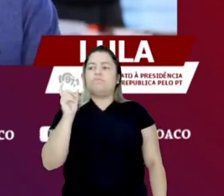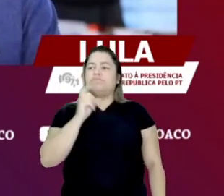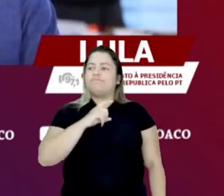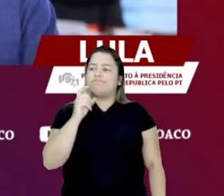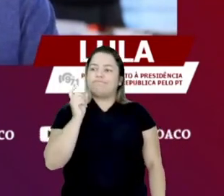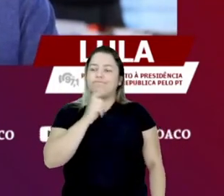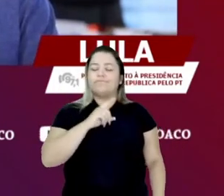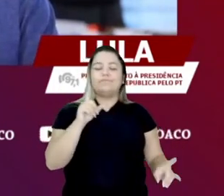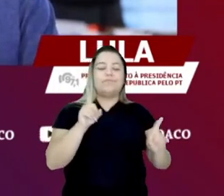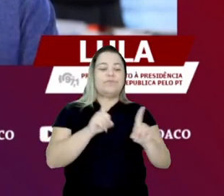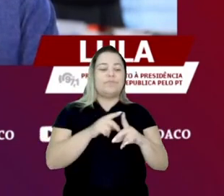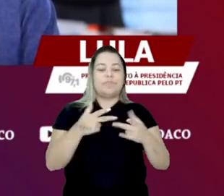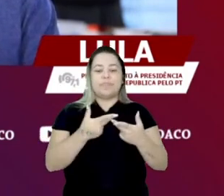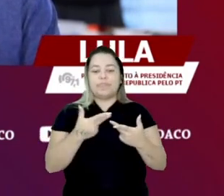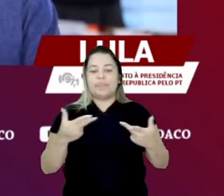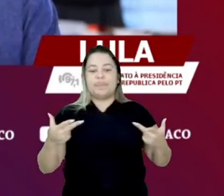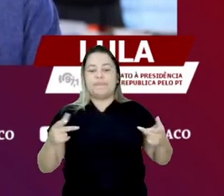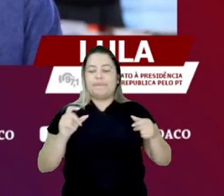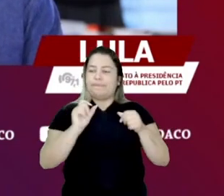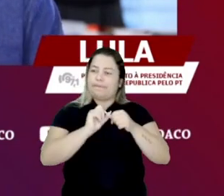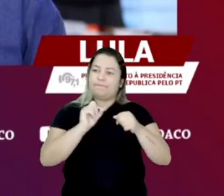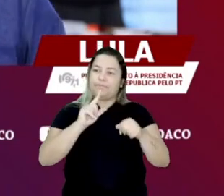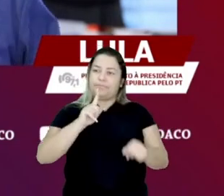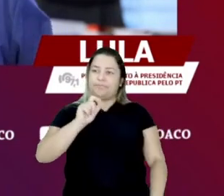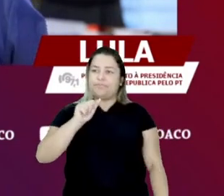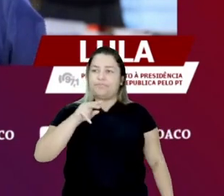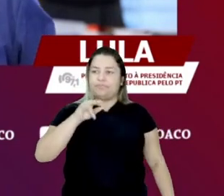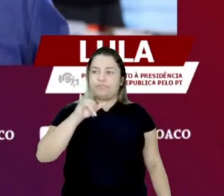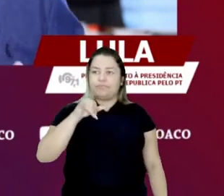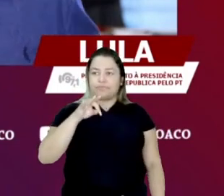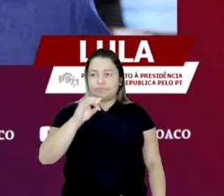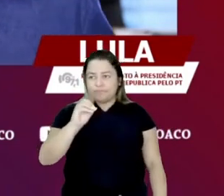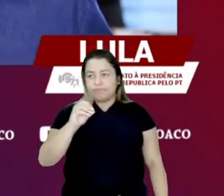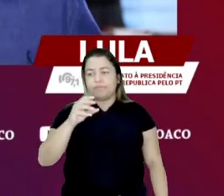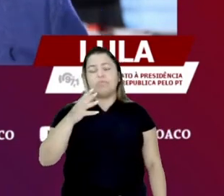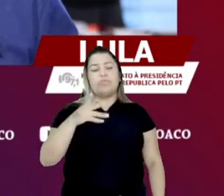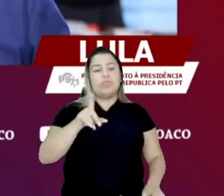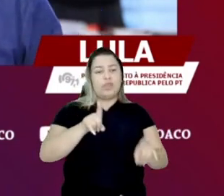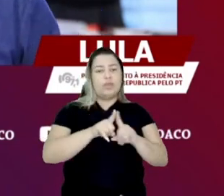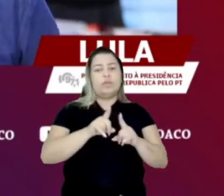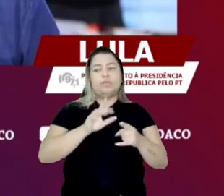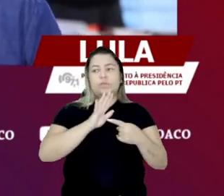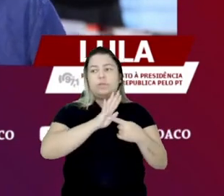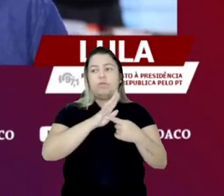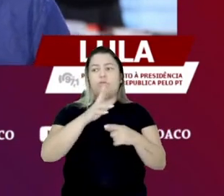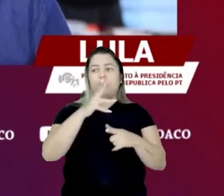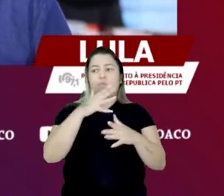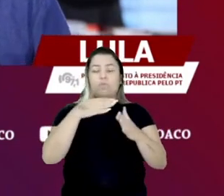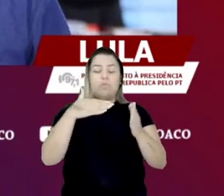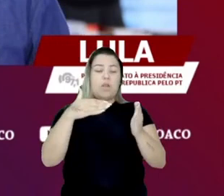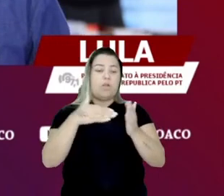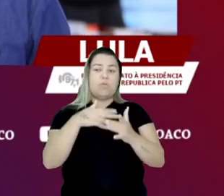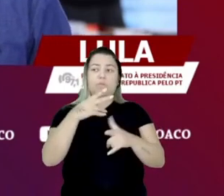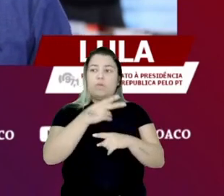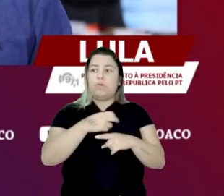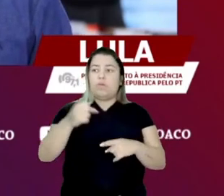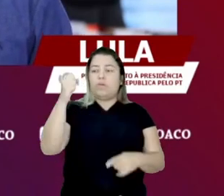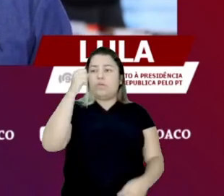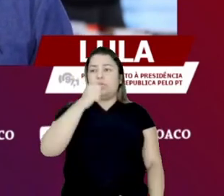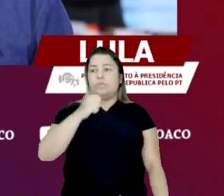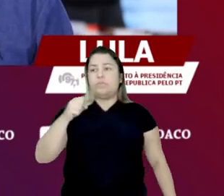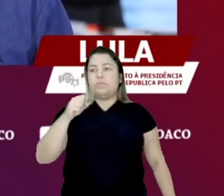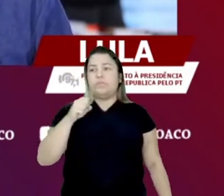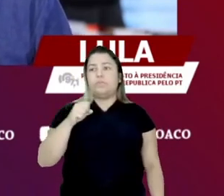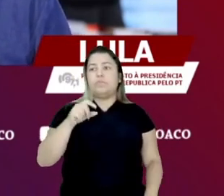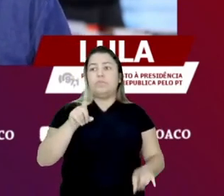vitória foi na ONU. Ou seja, o Conselho da ONU por 17-2 votou que eu fui